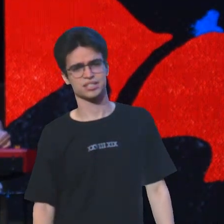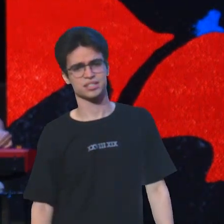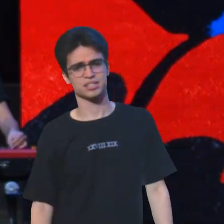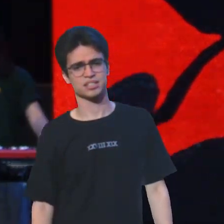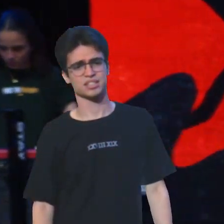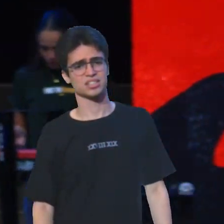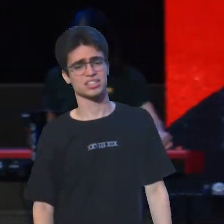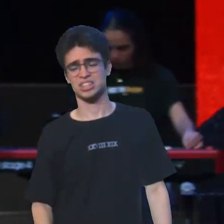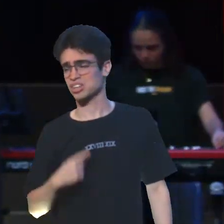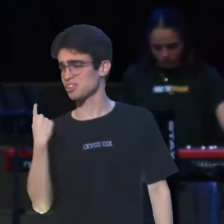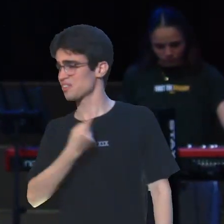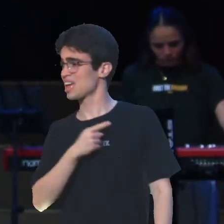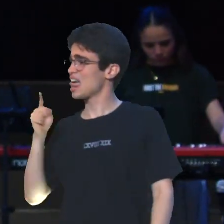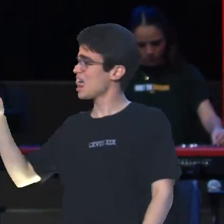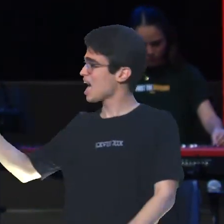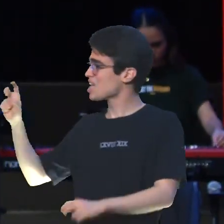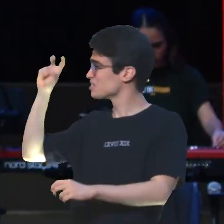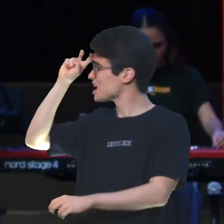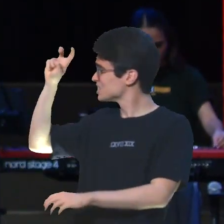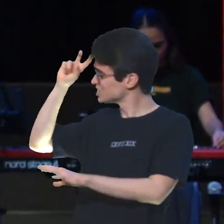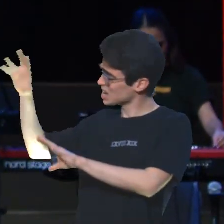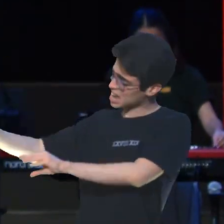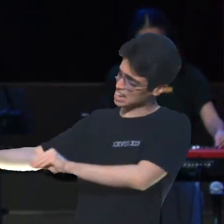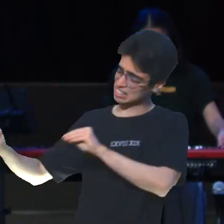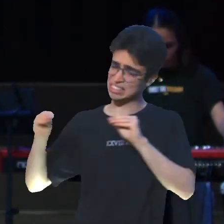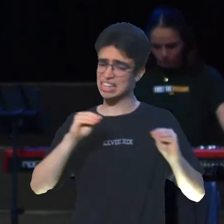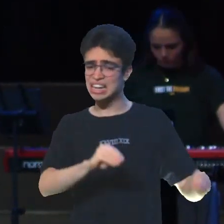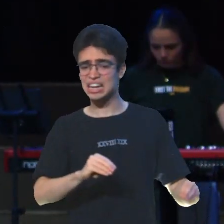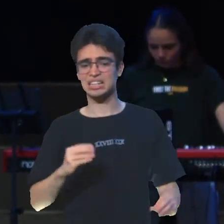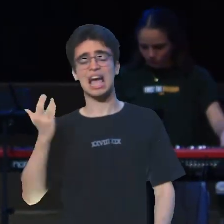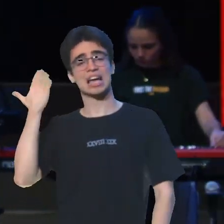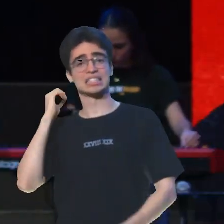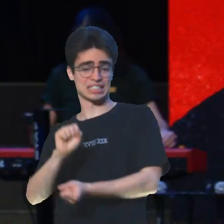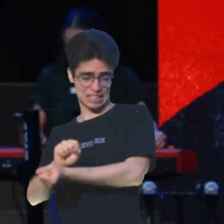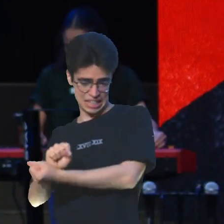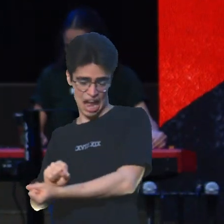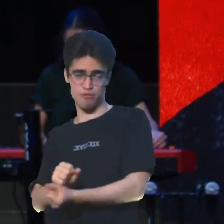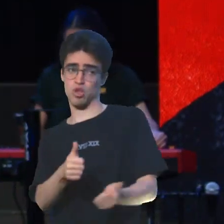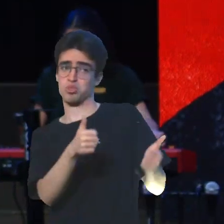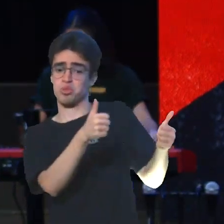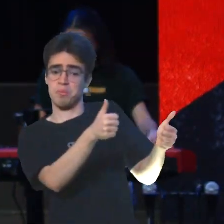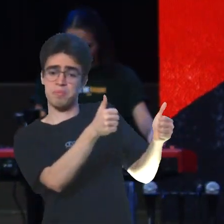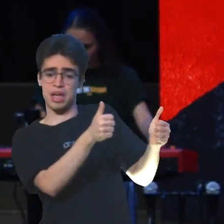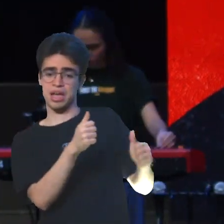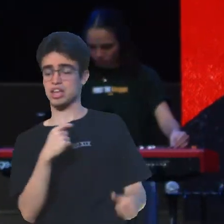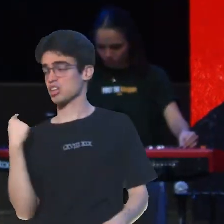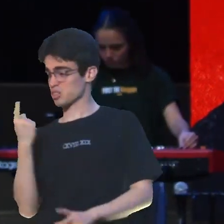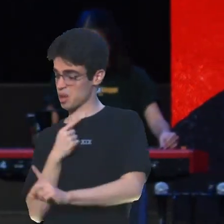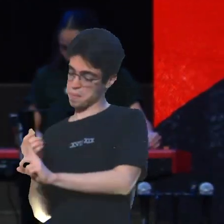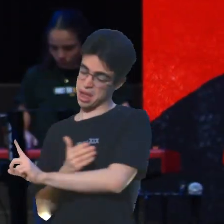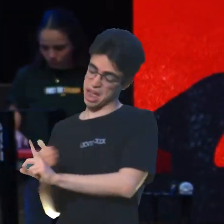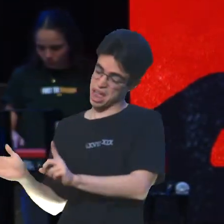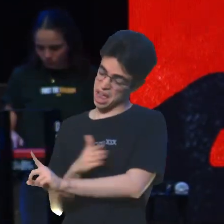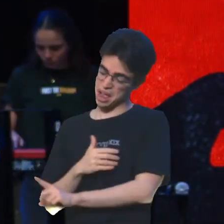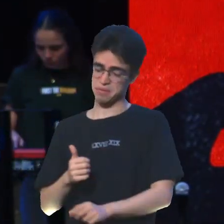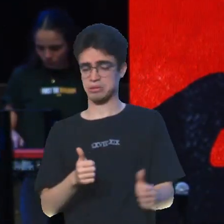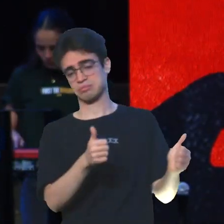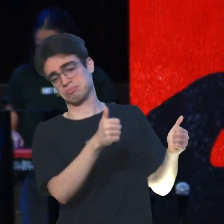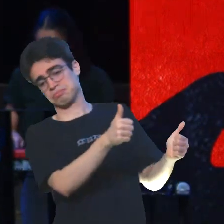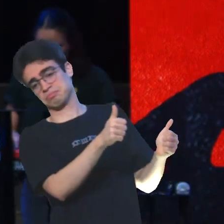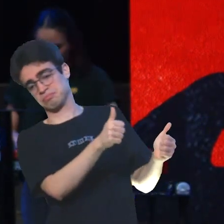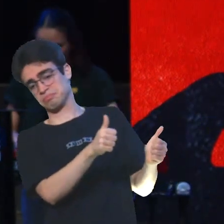Você tirou a gente lá do Egito. A gente era escravo? Tudo bem. A gente apanhava? Tudo